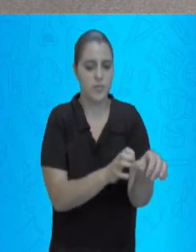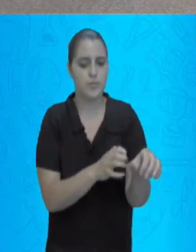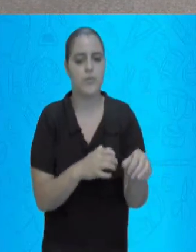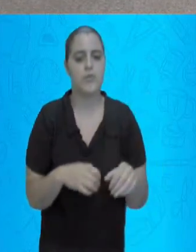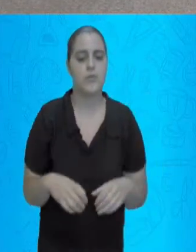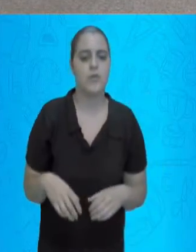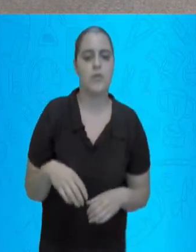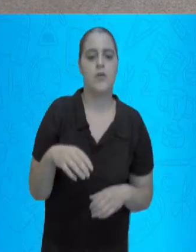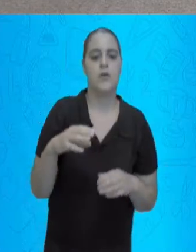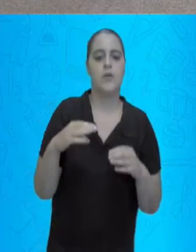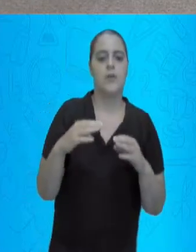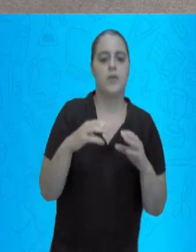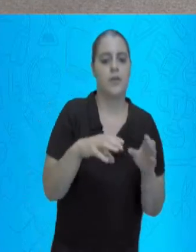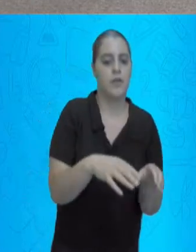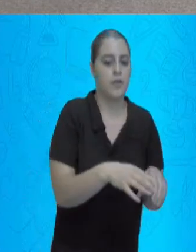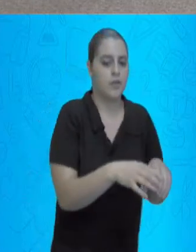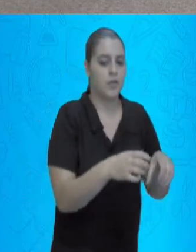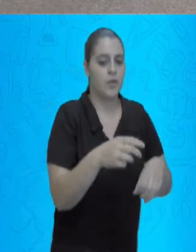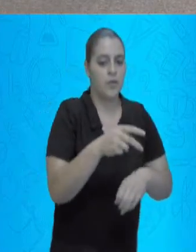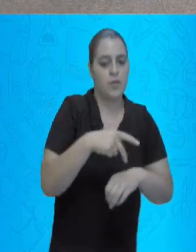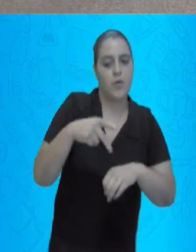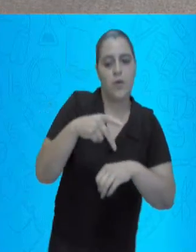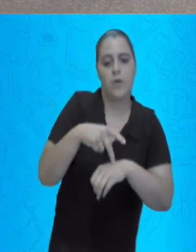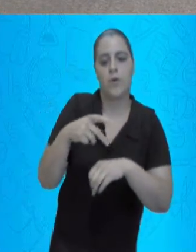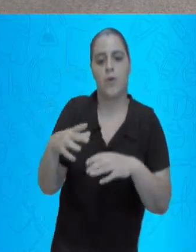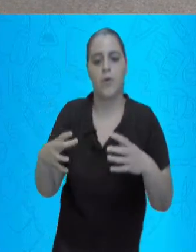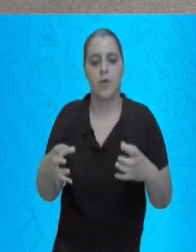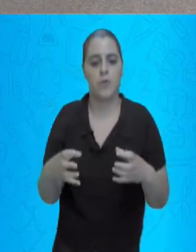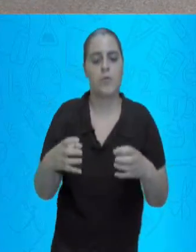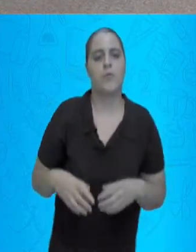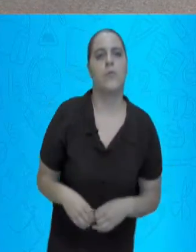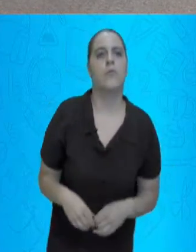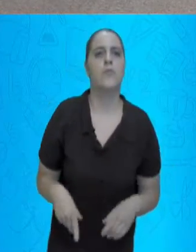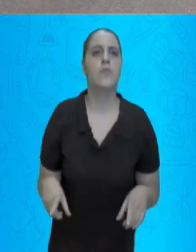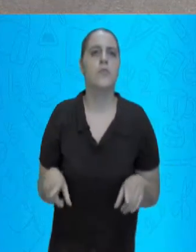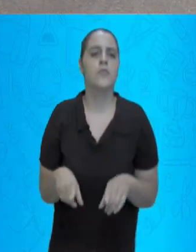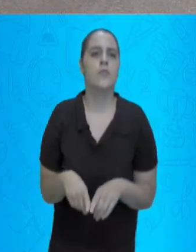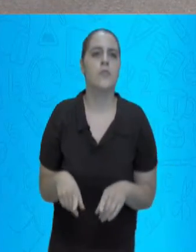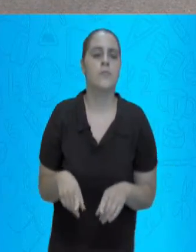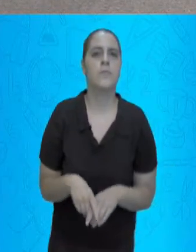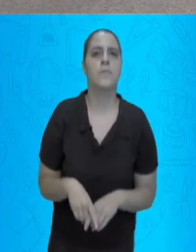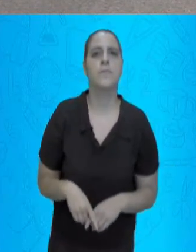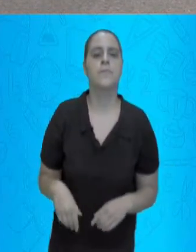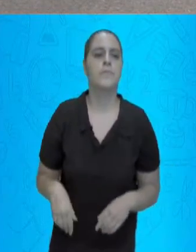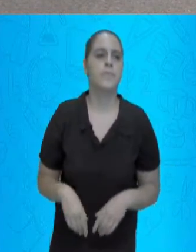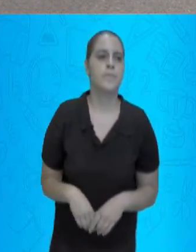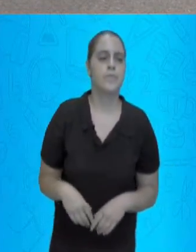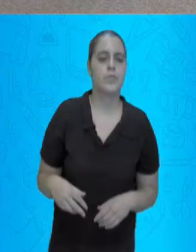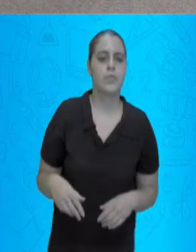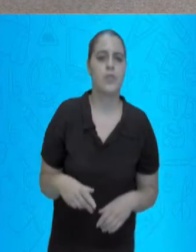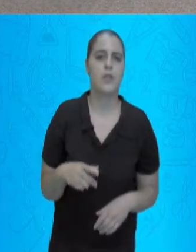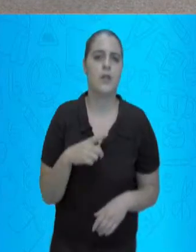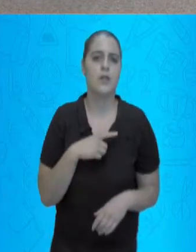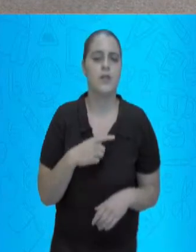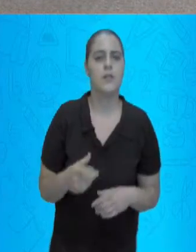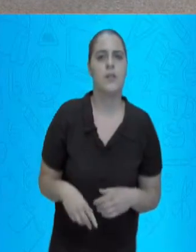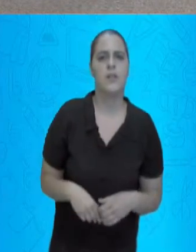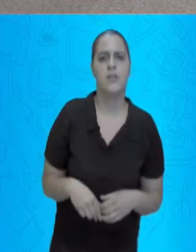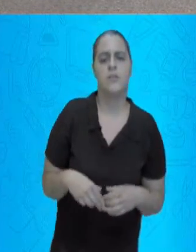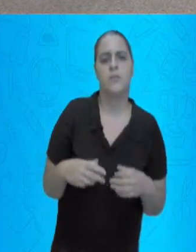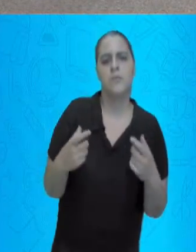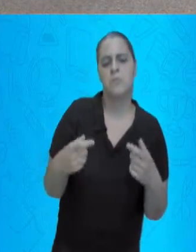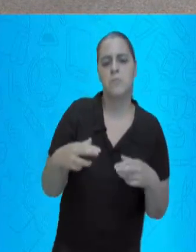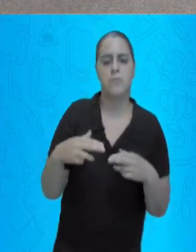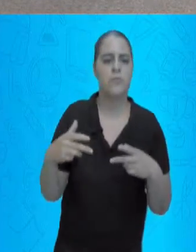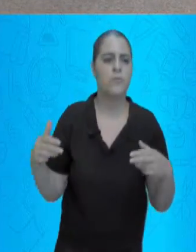fez em caverna ou mesmo em alguma outra rocha existente naquele local.